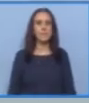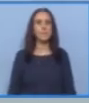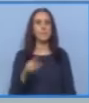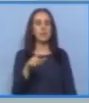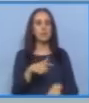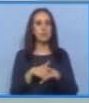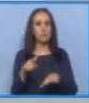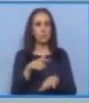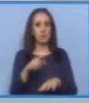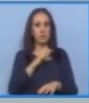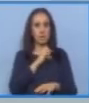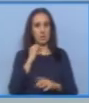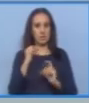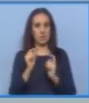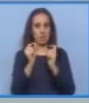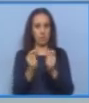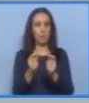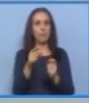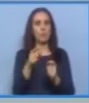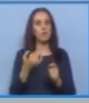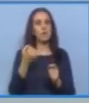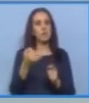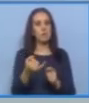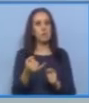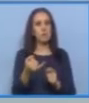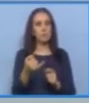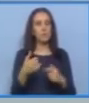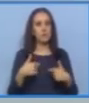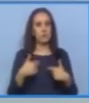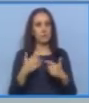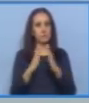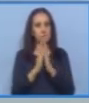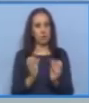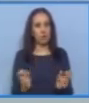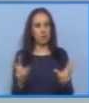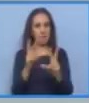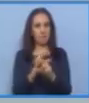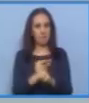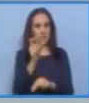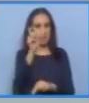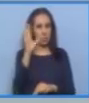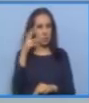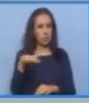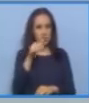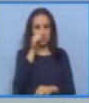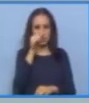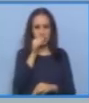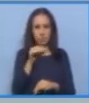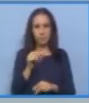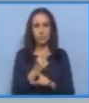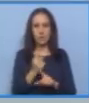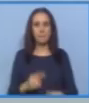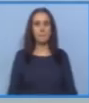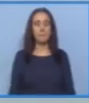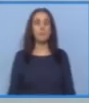momento da ordenação, seguiu-se depois o momento da missa nova, não é? Que no seu caso aconteceu em Santarém, porquê? Bem,